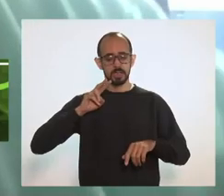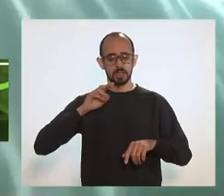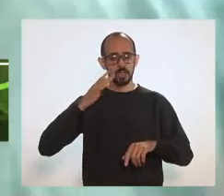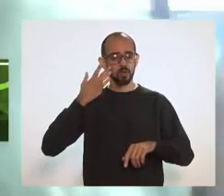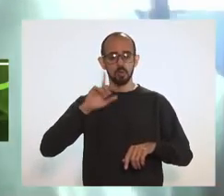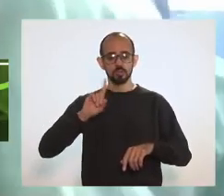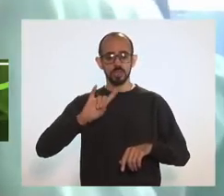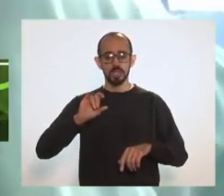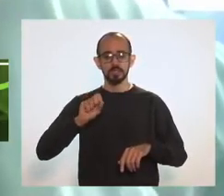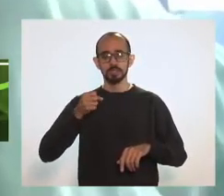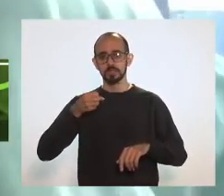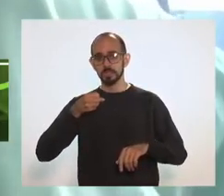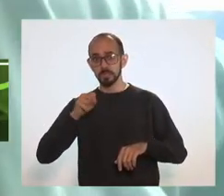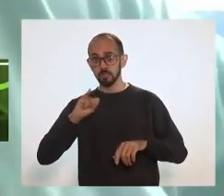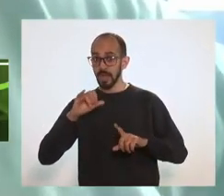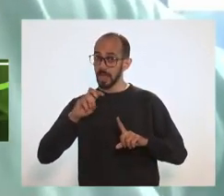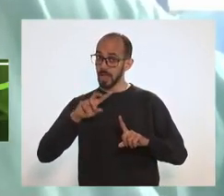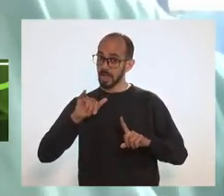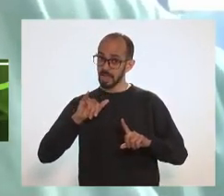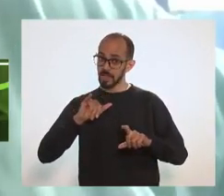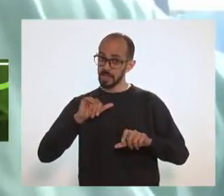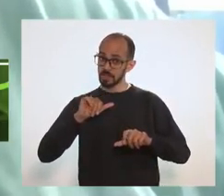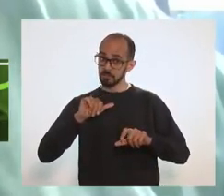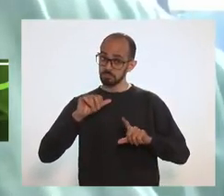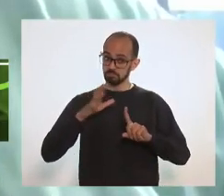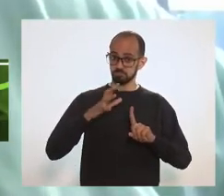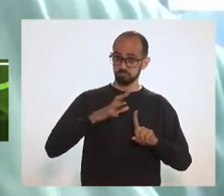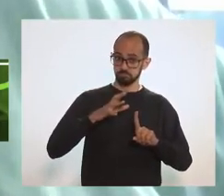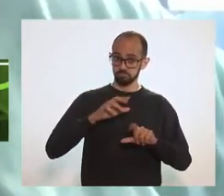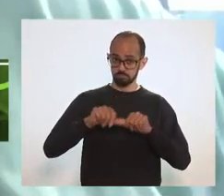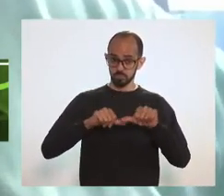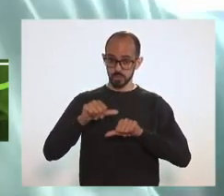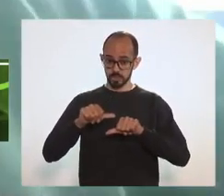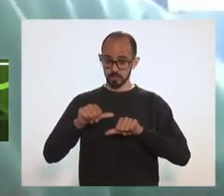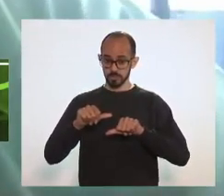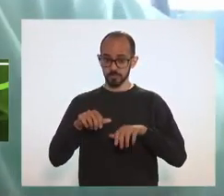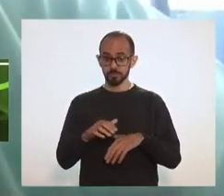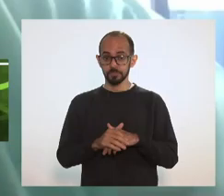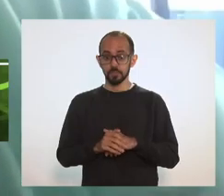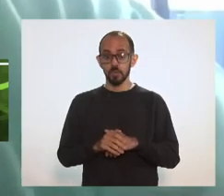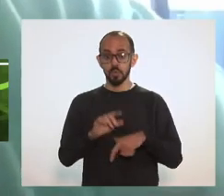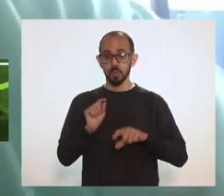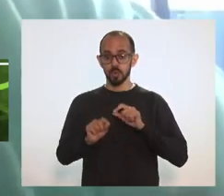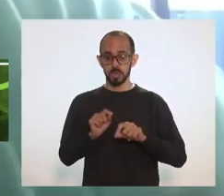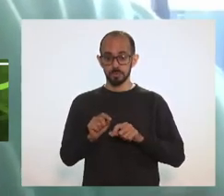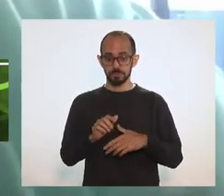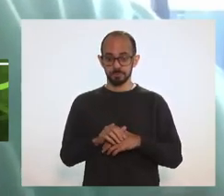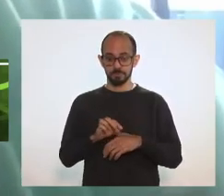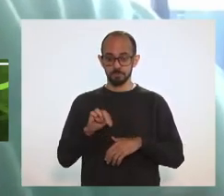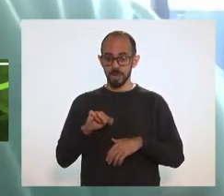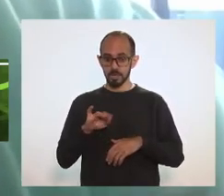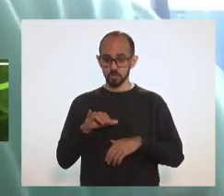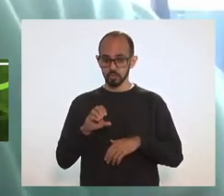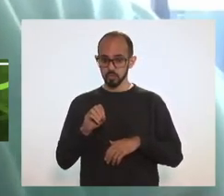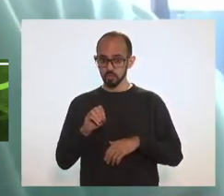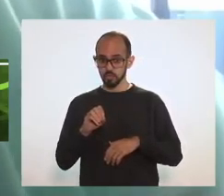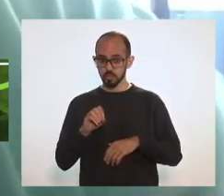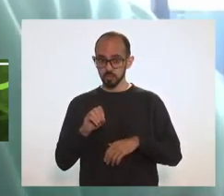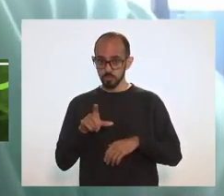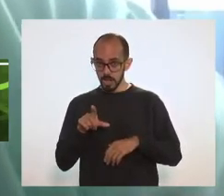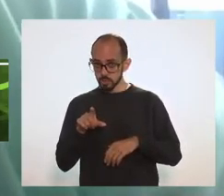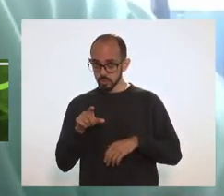emenda. Para discutir, deputado Mink. Bom, eu quero dizer, Márcio Pacheco, que eu concordo com o que você está dizendo. Eu só quero